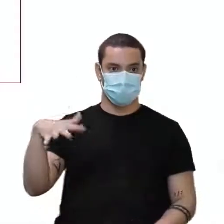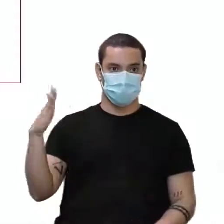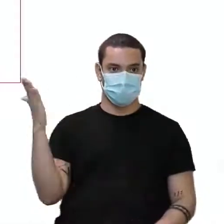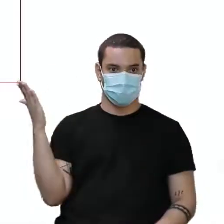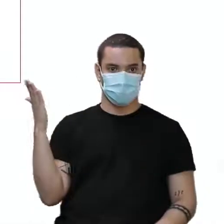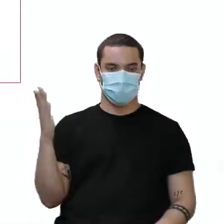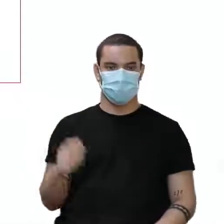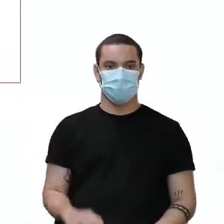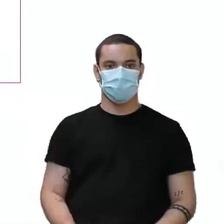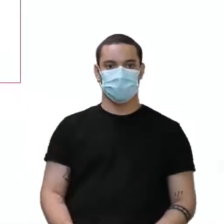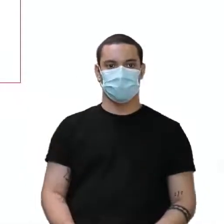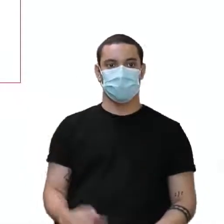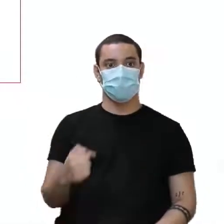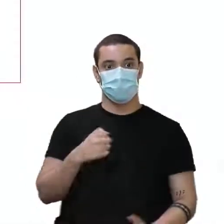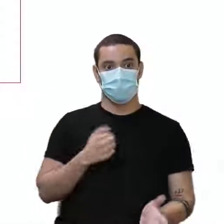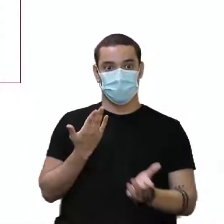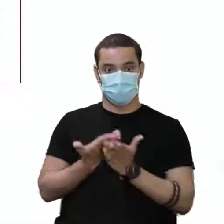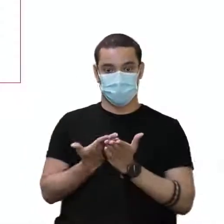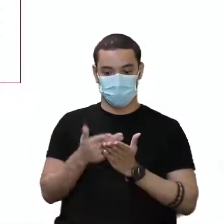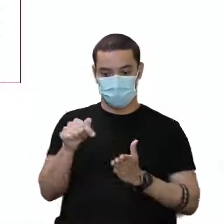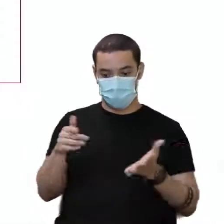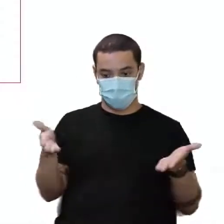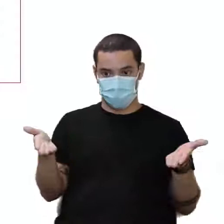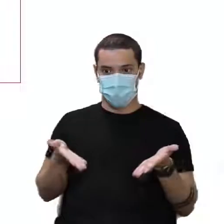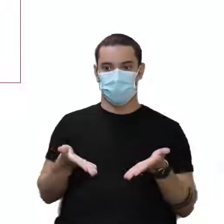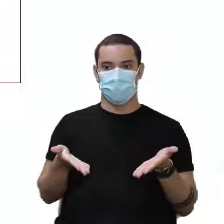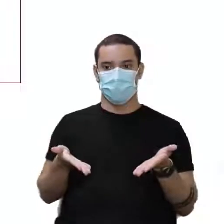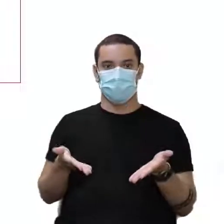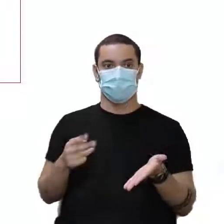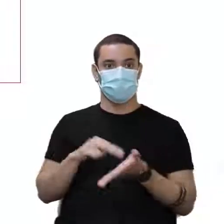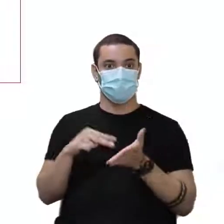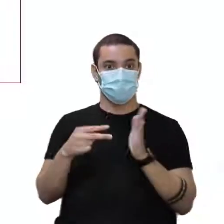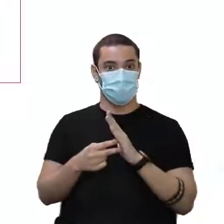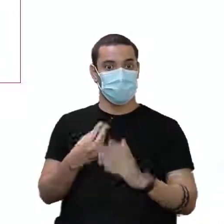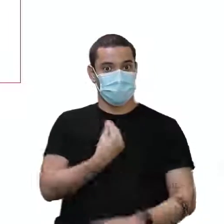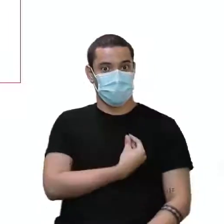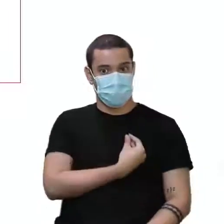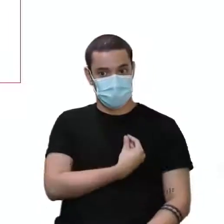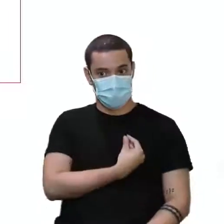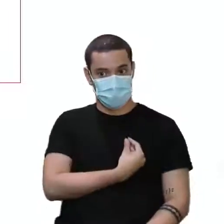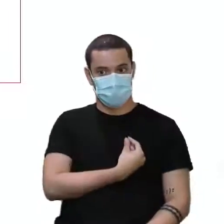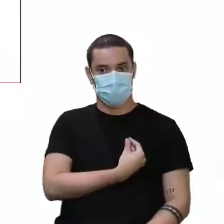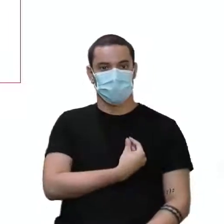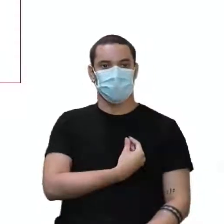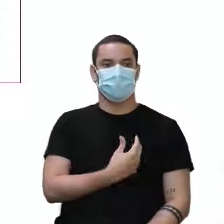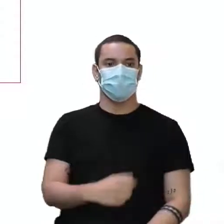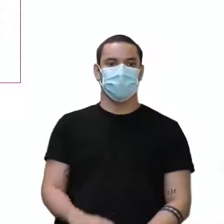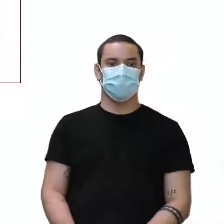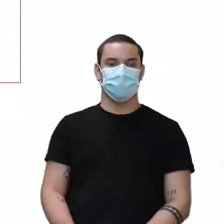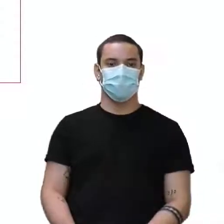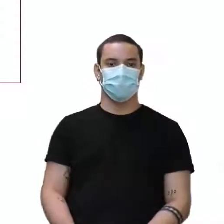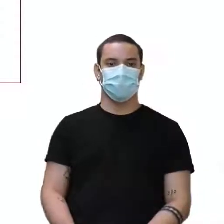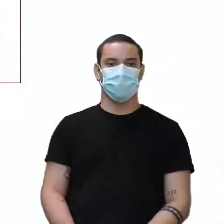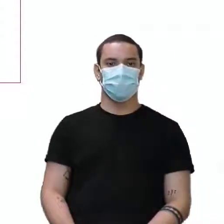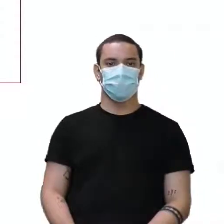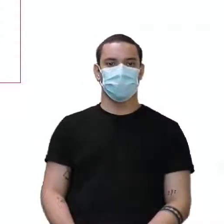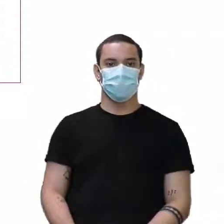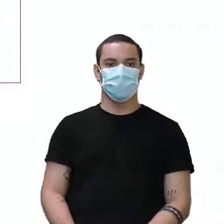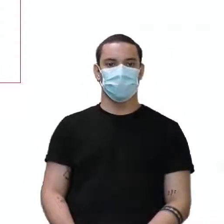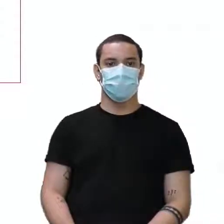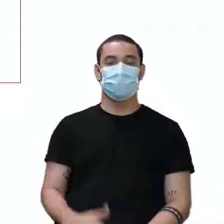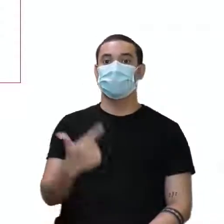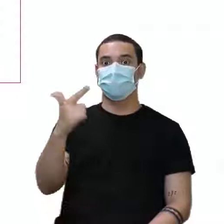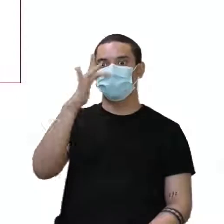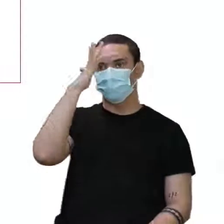stood here now. Eu estudo aqui agora. Eu estou no presente aqui. I stood here now. Aí